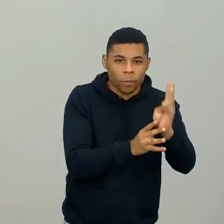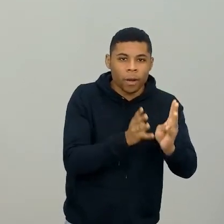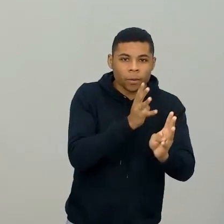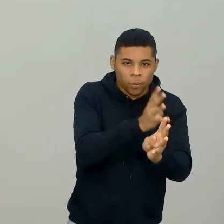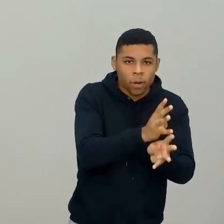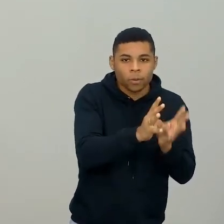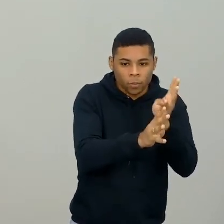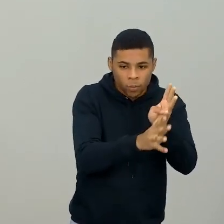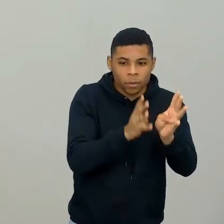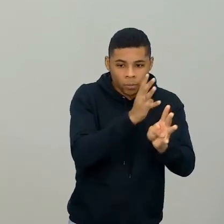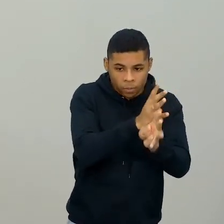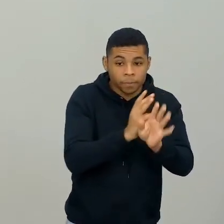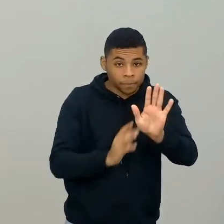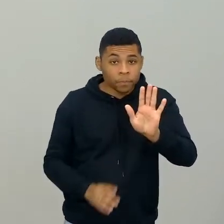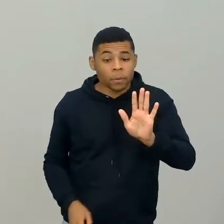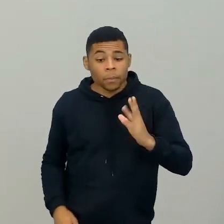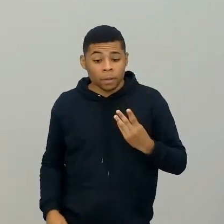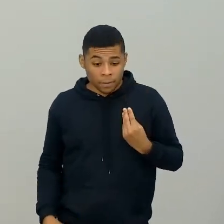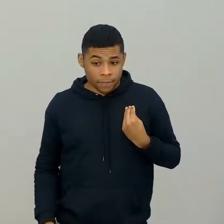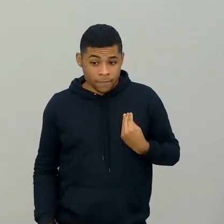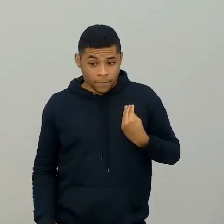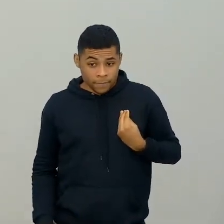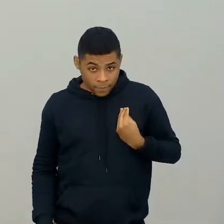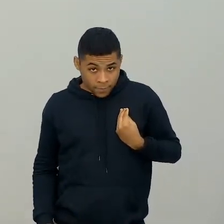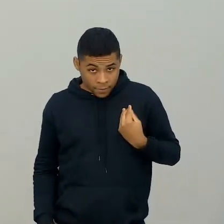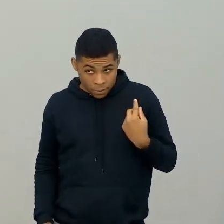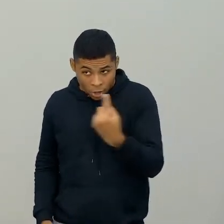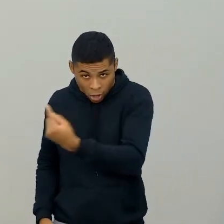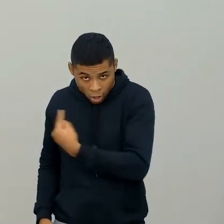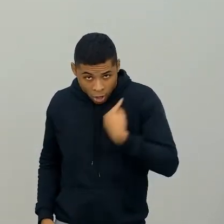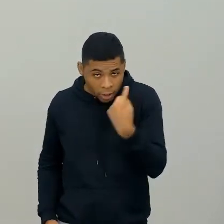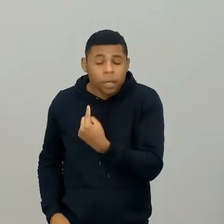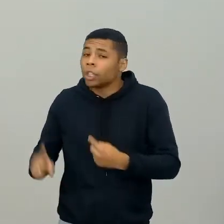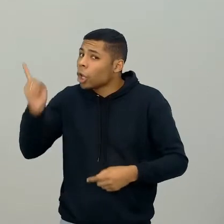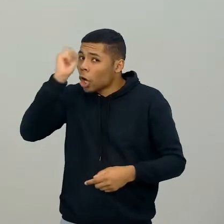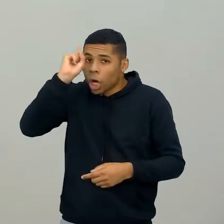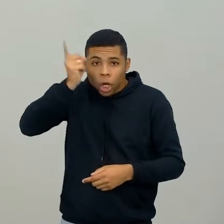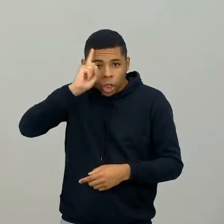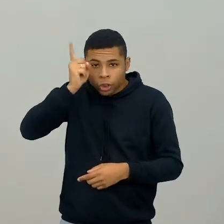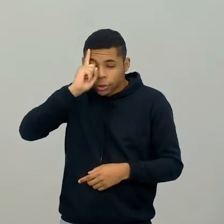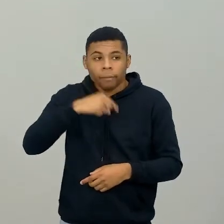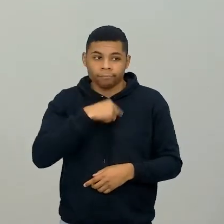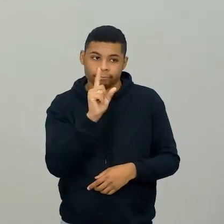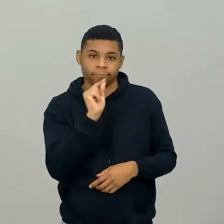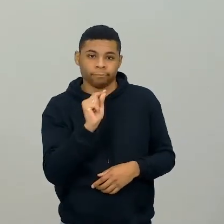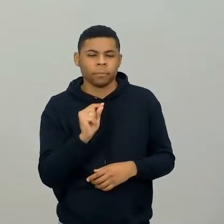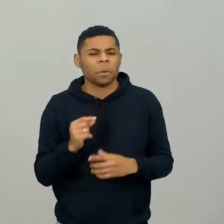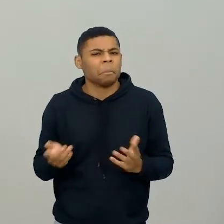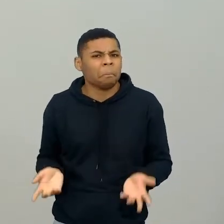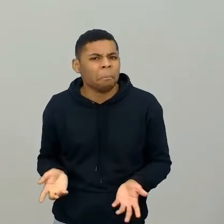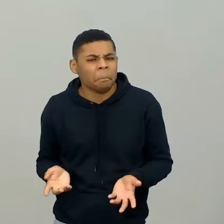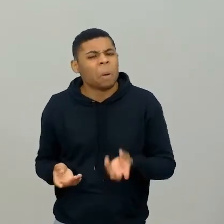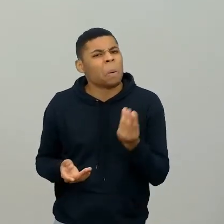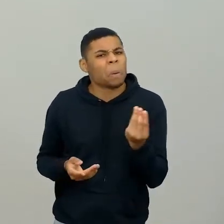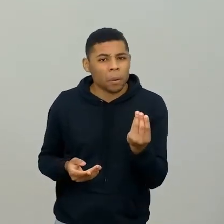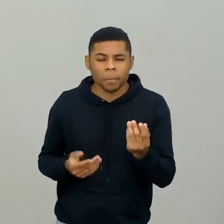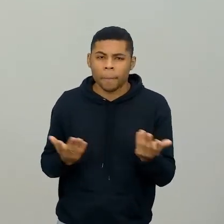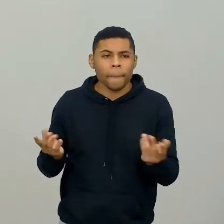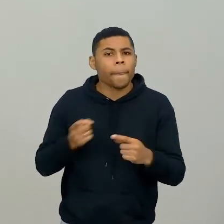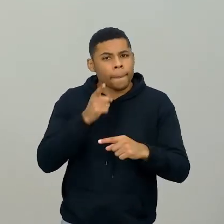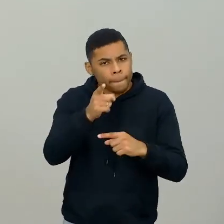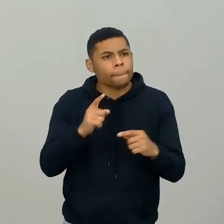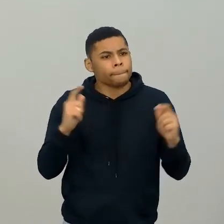trazer de uma forma um pouquinho mais ampla é que quando a gente fala de democracia política, a